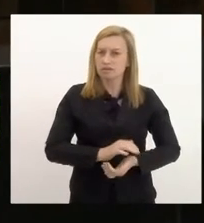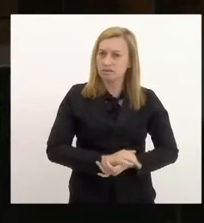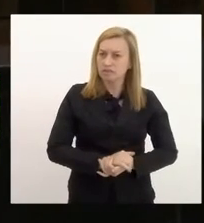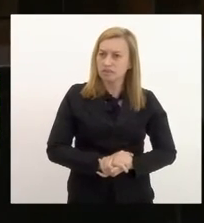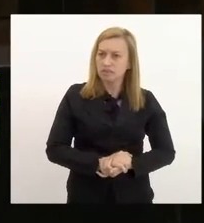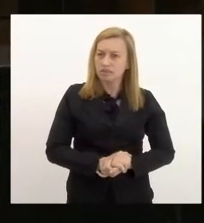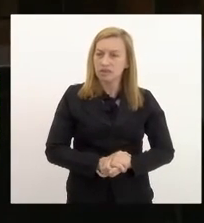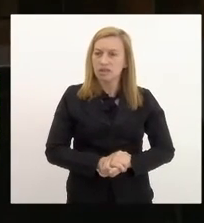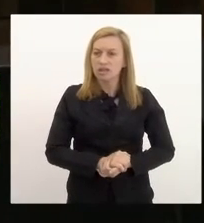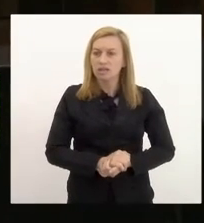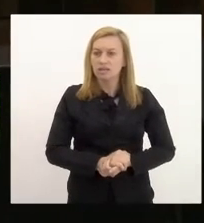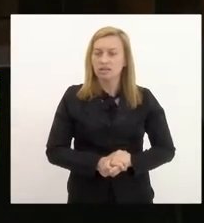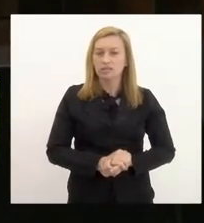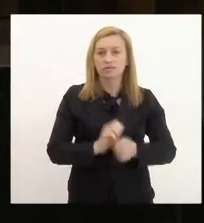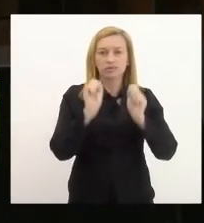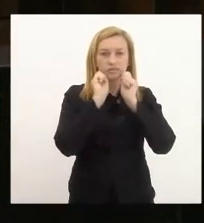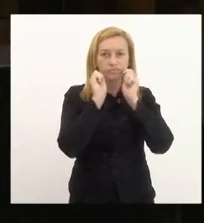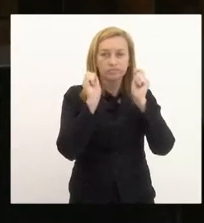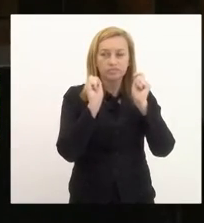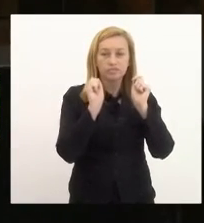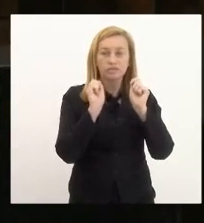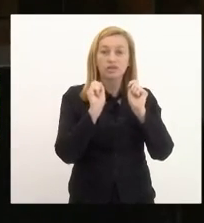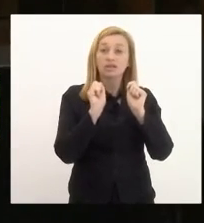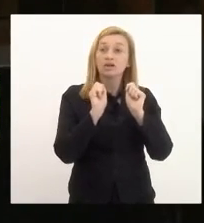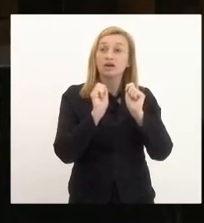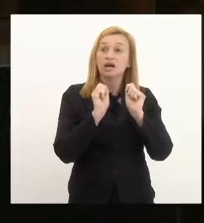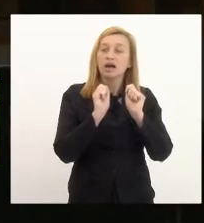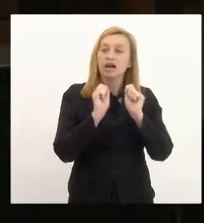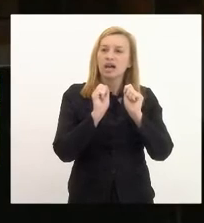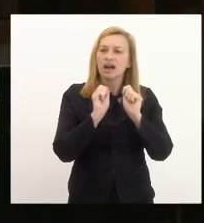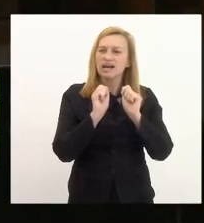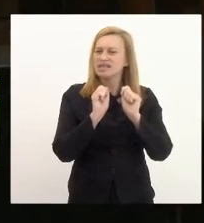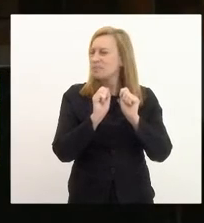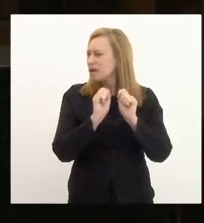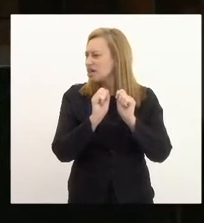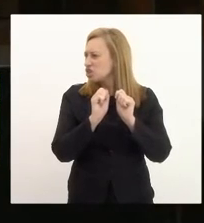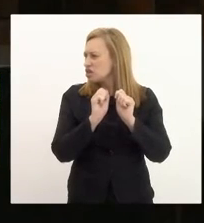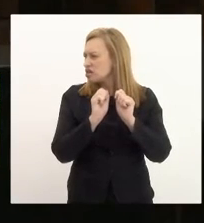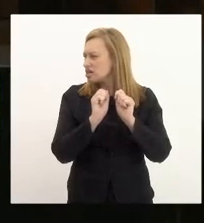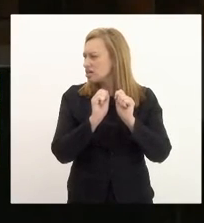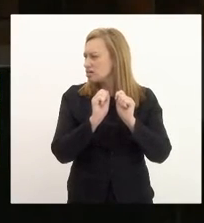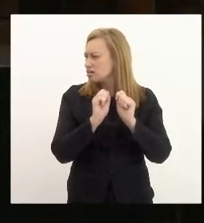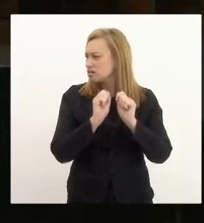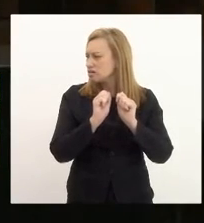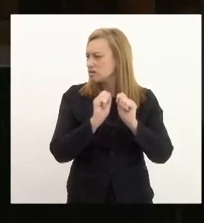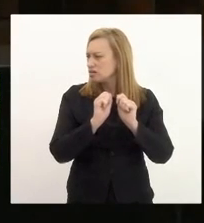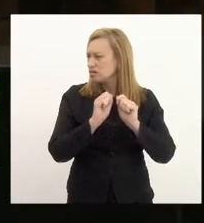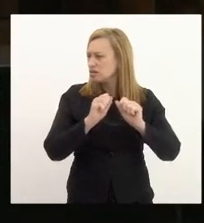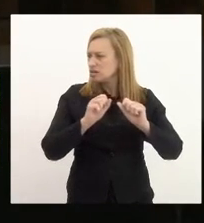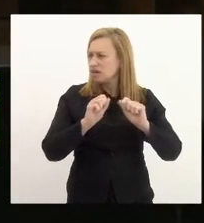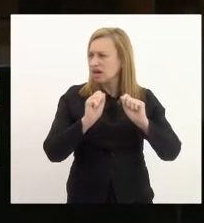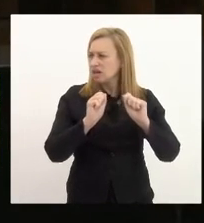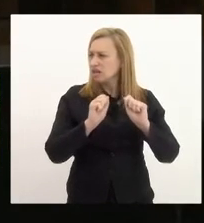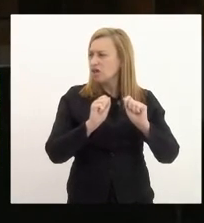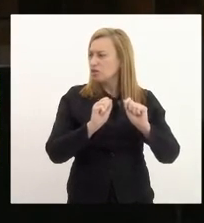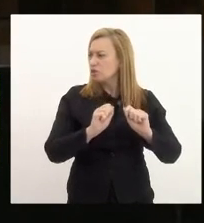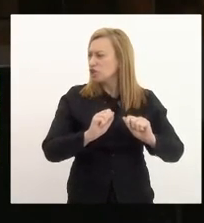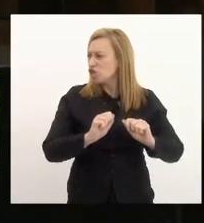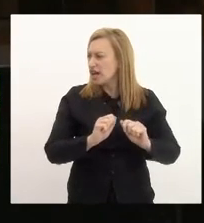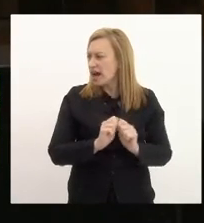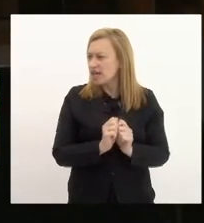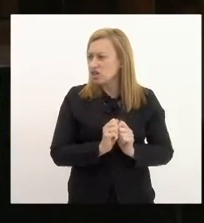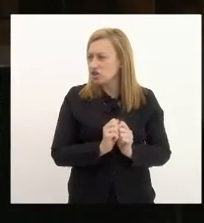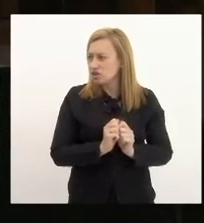sido Assembleia Legislativa de Minas Gerais e não se submeter aos desmandos do governo o que